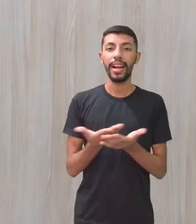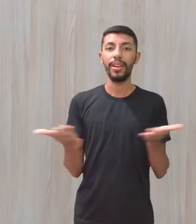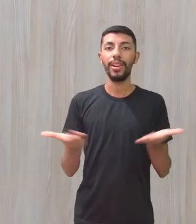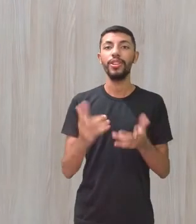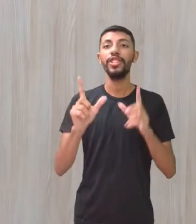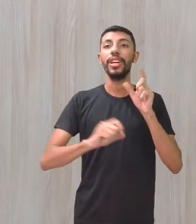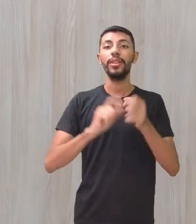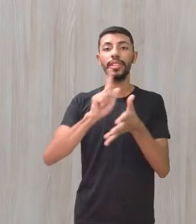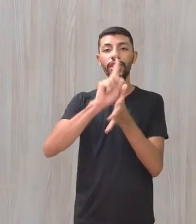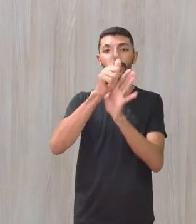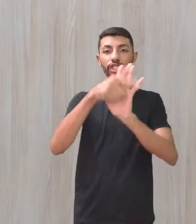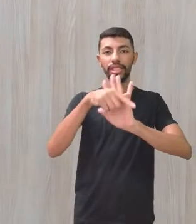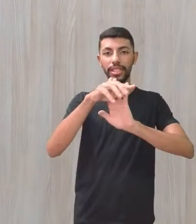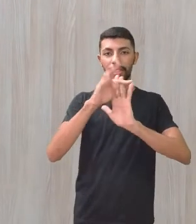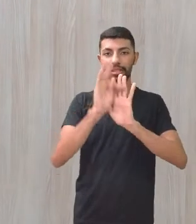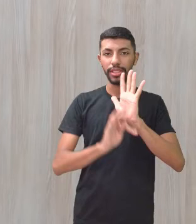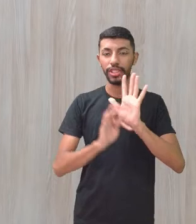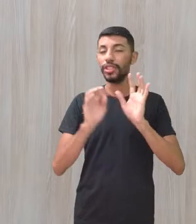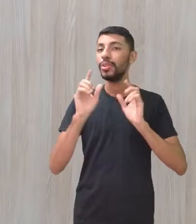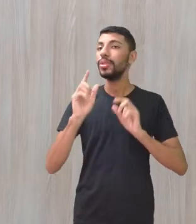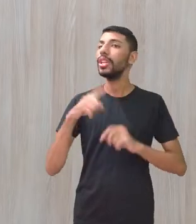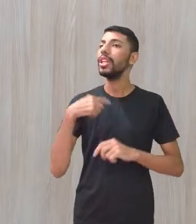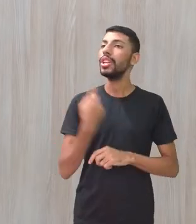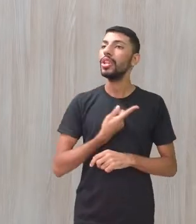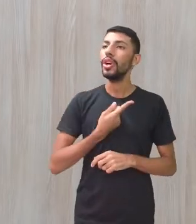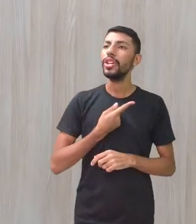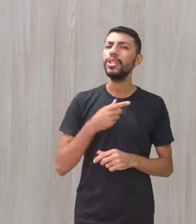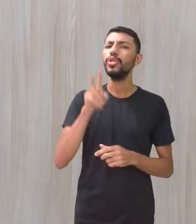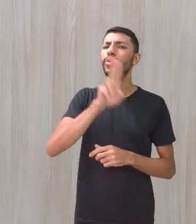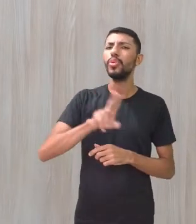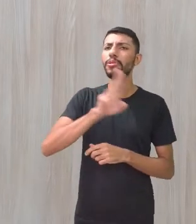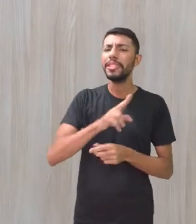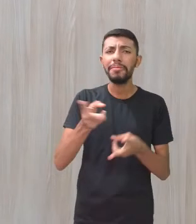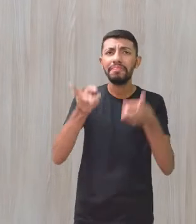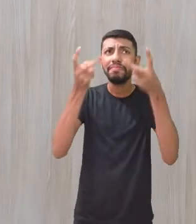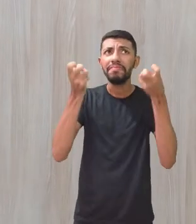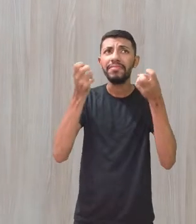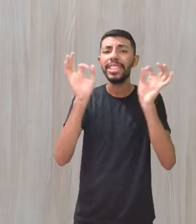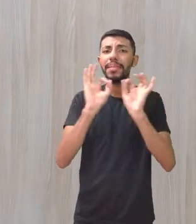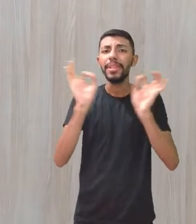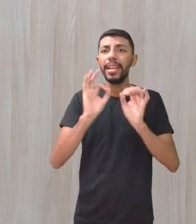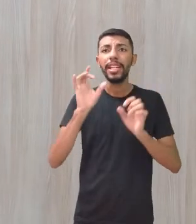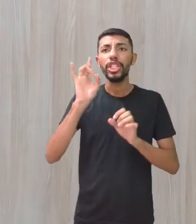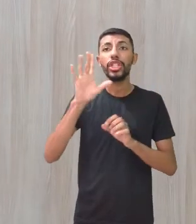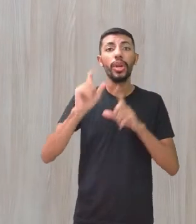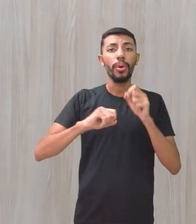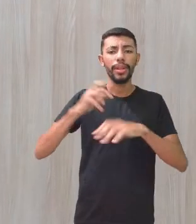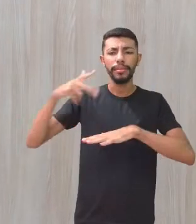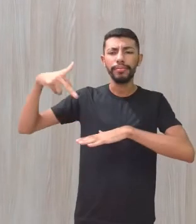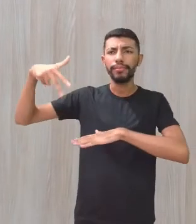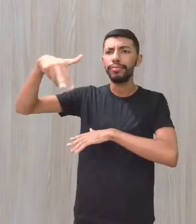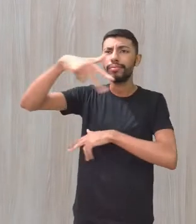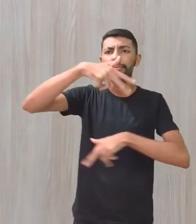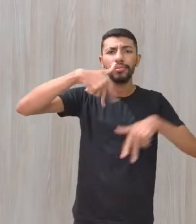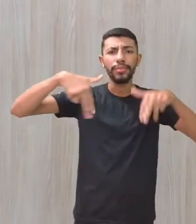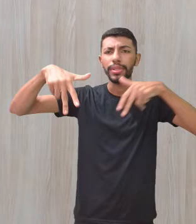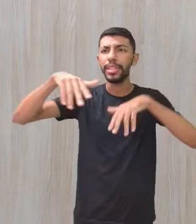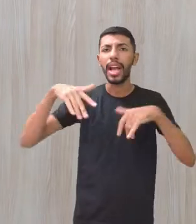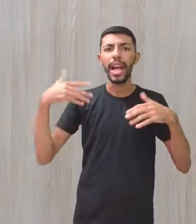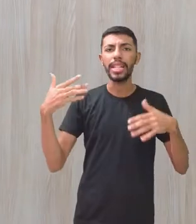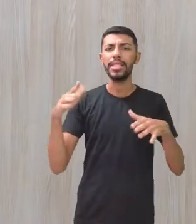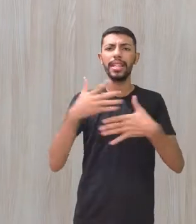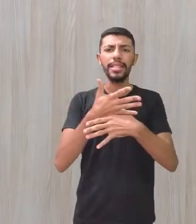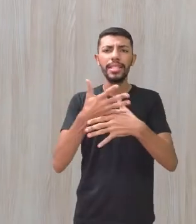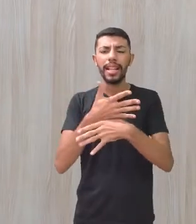na verdade, a gente consome sem perceber, né? Só em passear pela cidade, só em andar